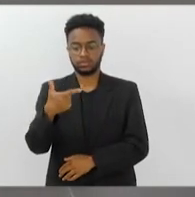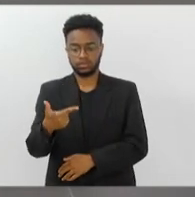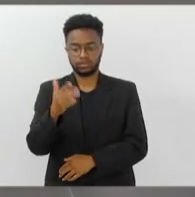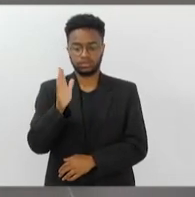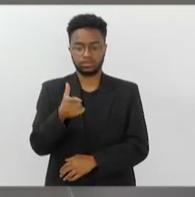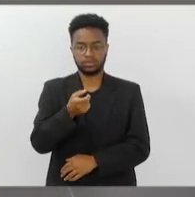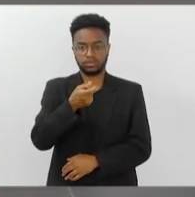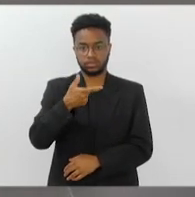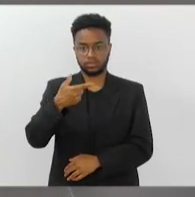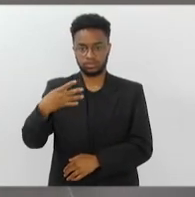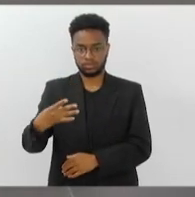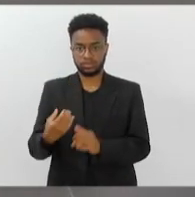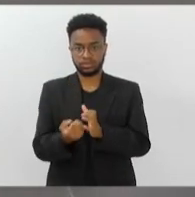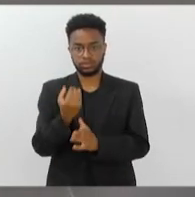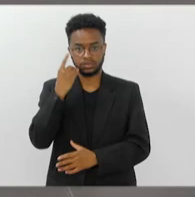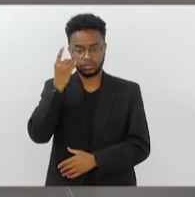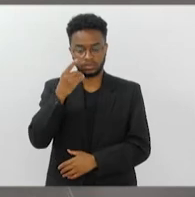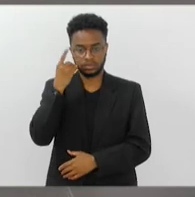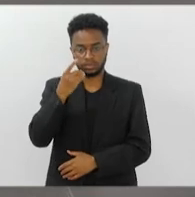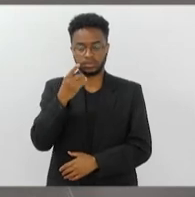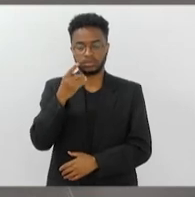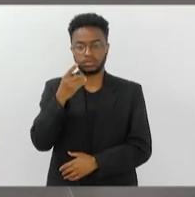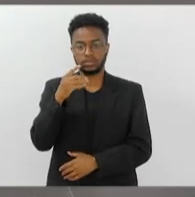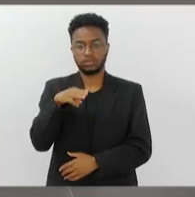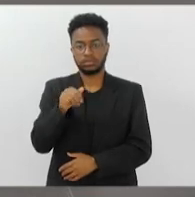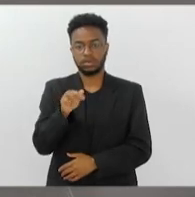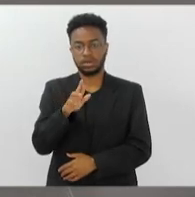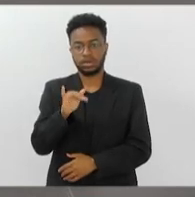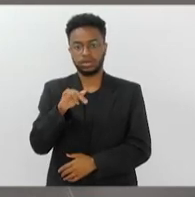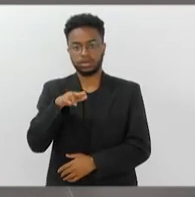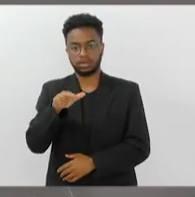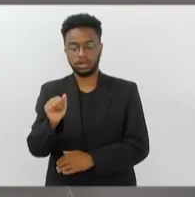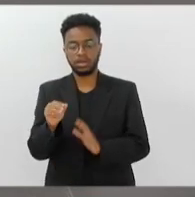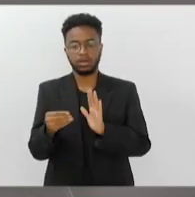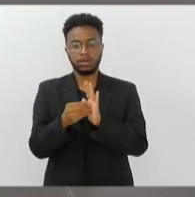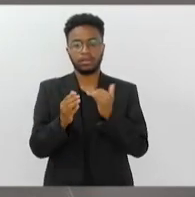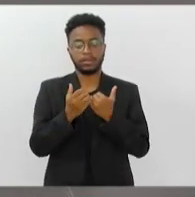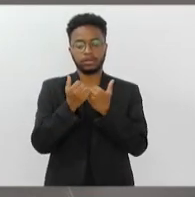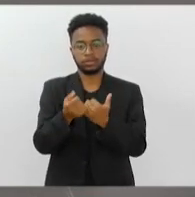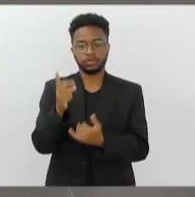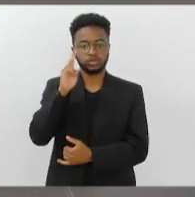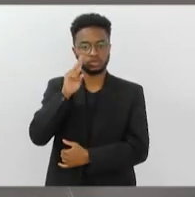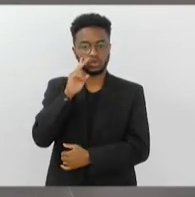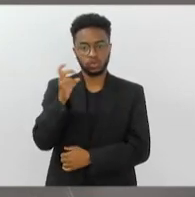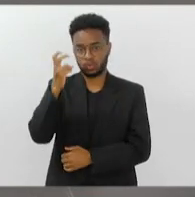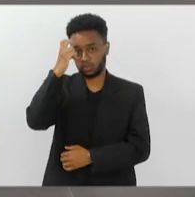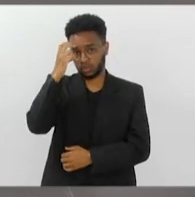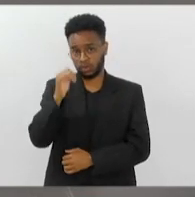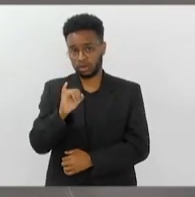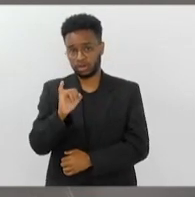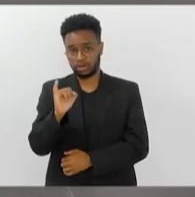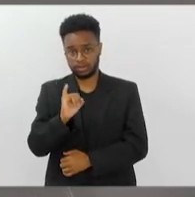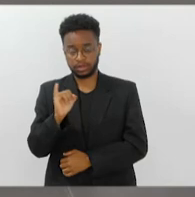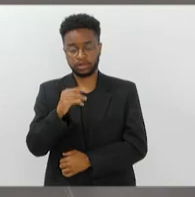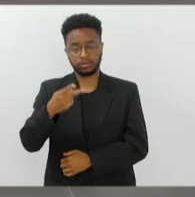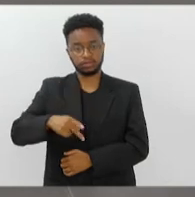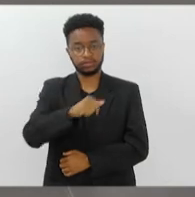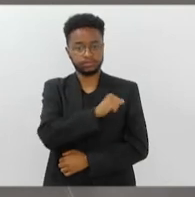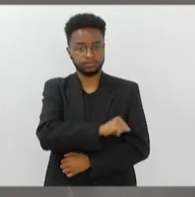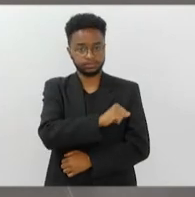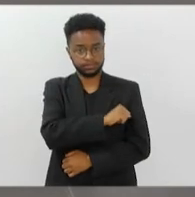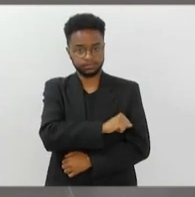da deputada Marina, do MST, que declara um patrimônio histórico, cultural e imaterial do Estado do Rio de